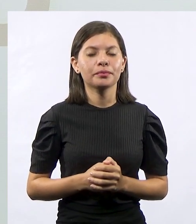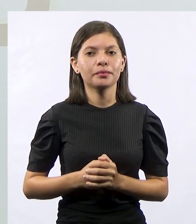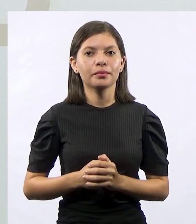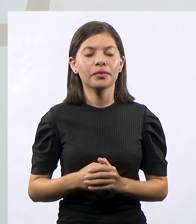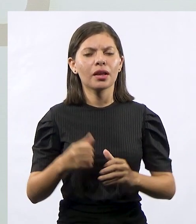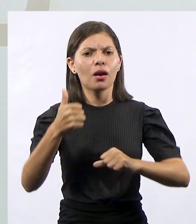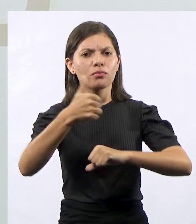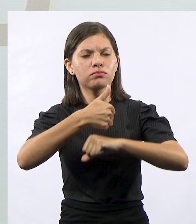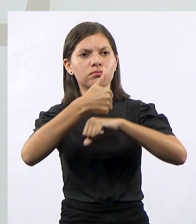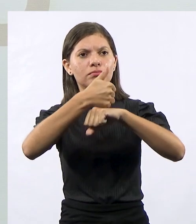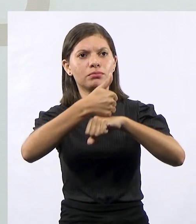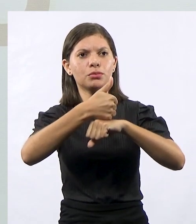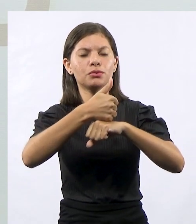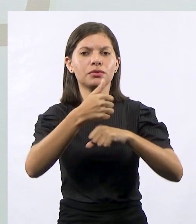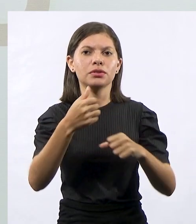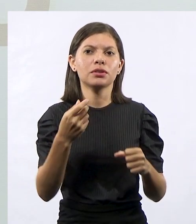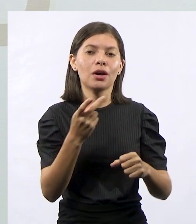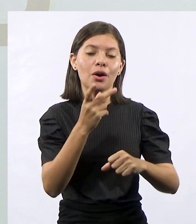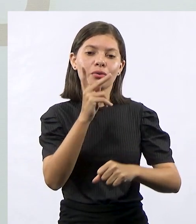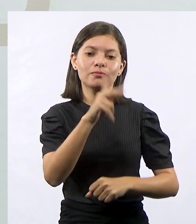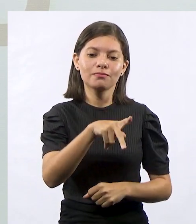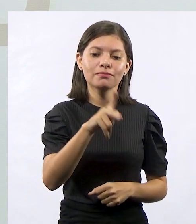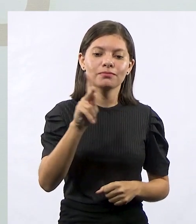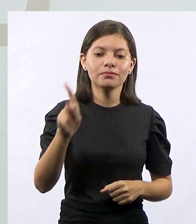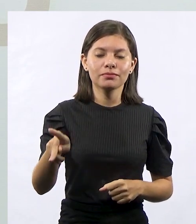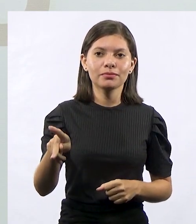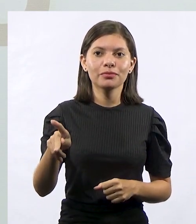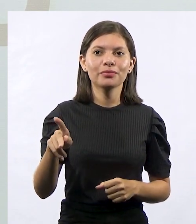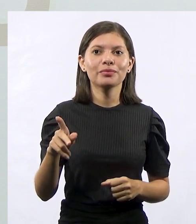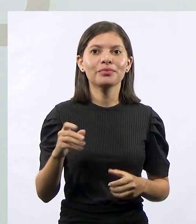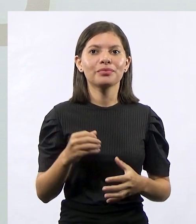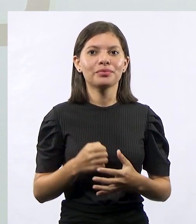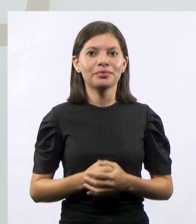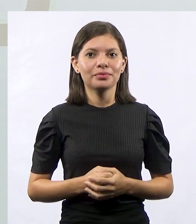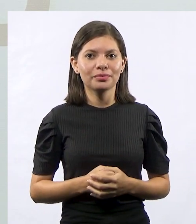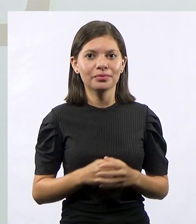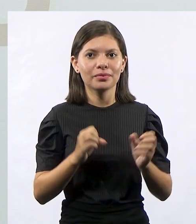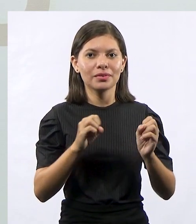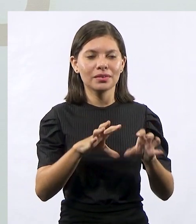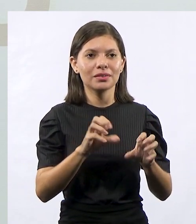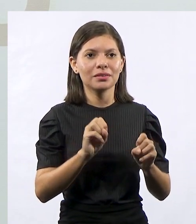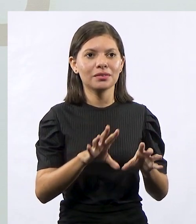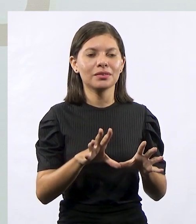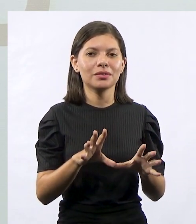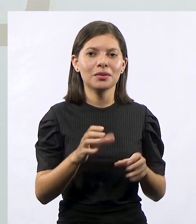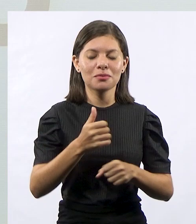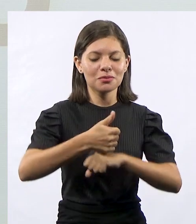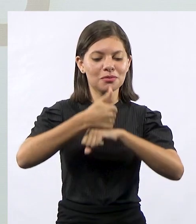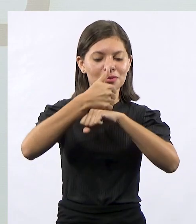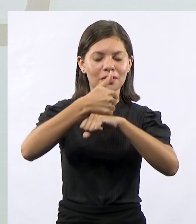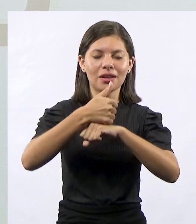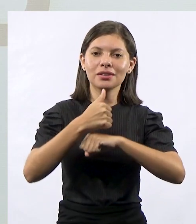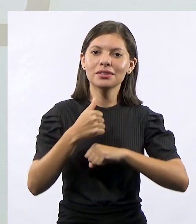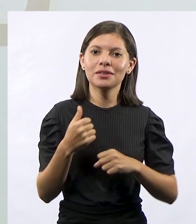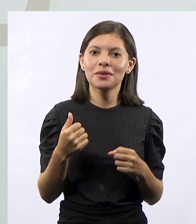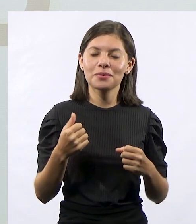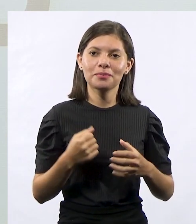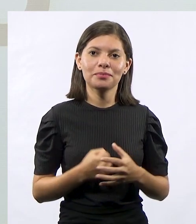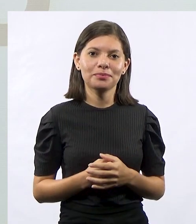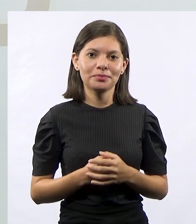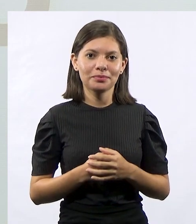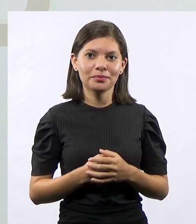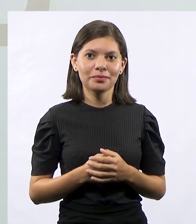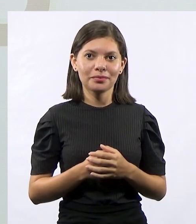também a profissão do professor e dos servidores da educação. Então, se você ficou